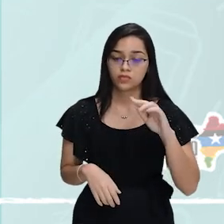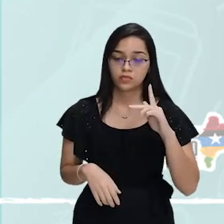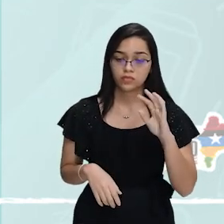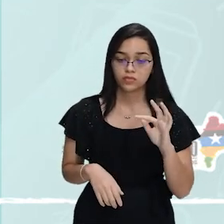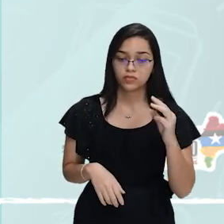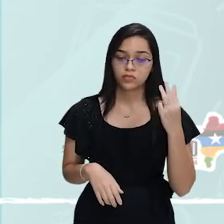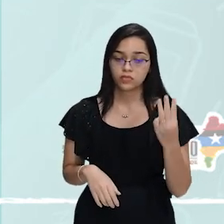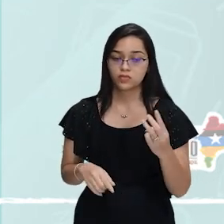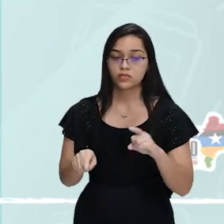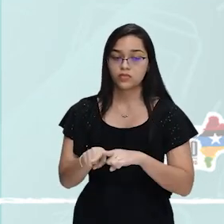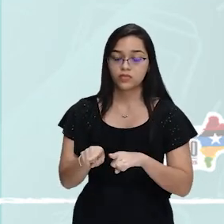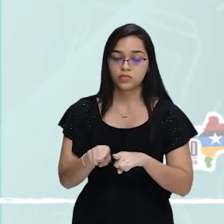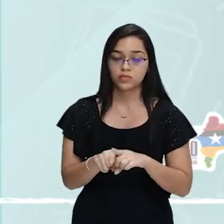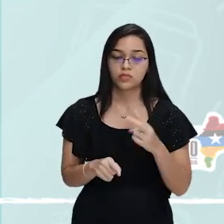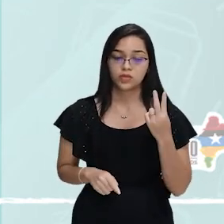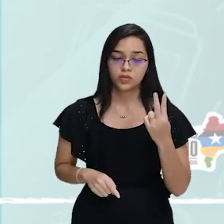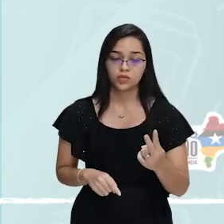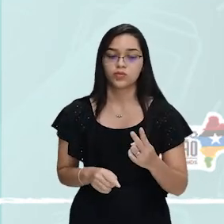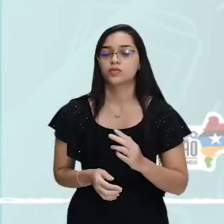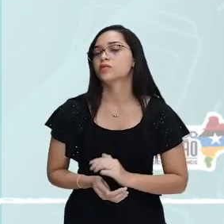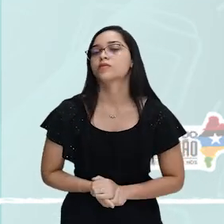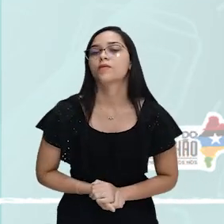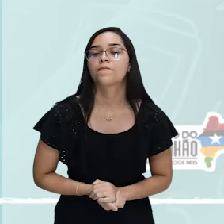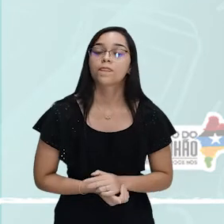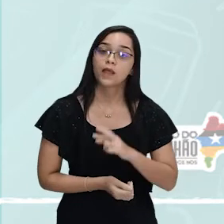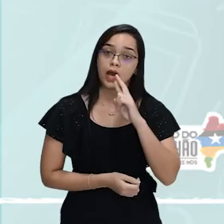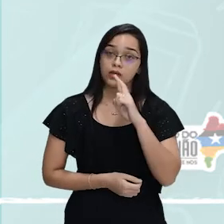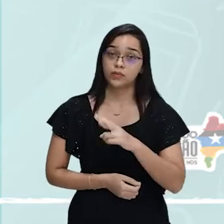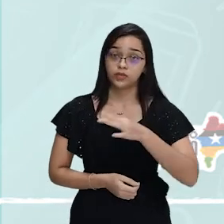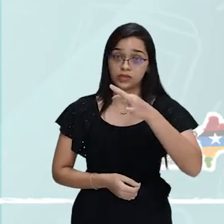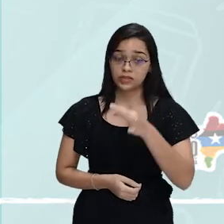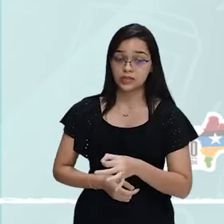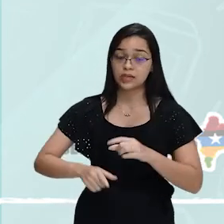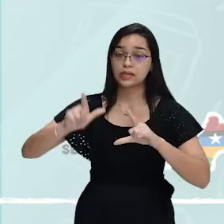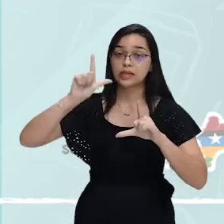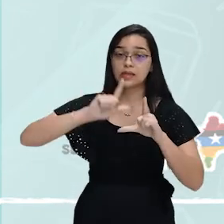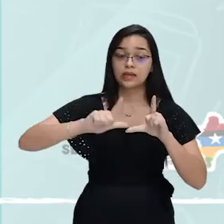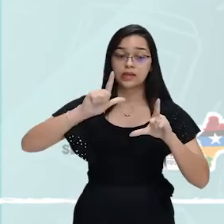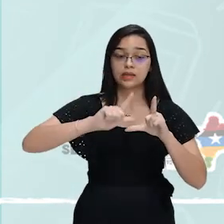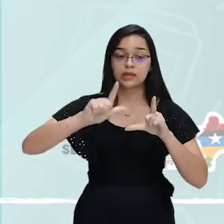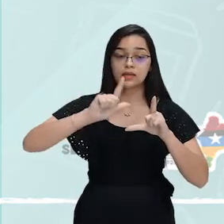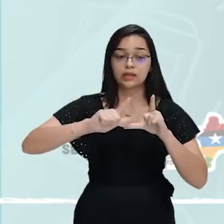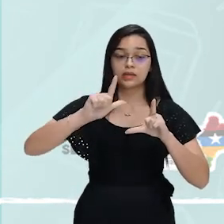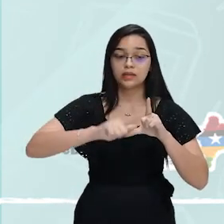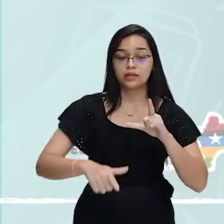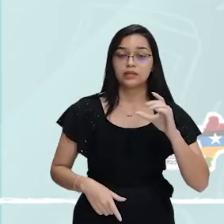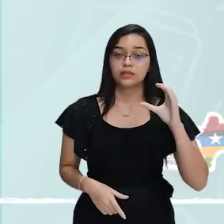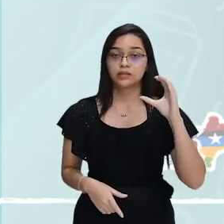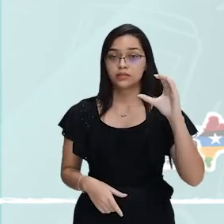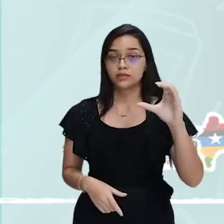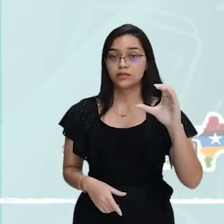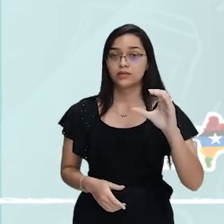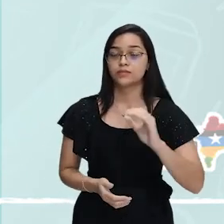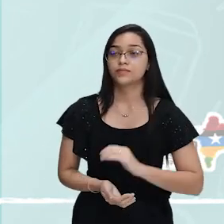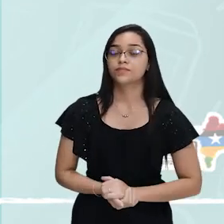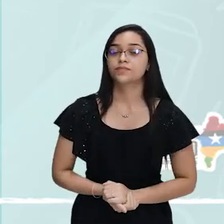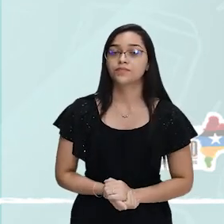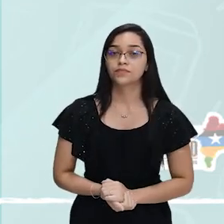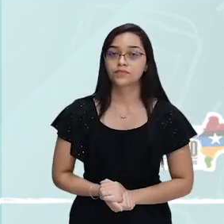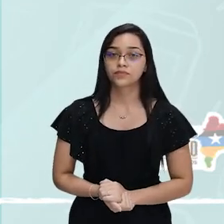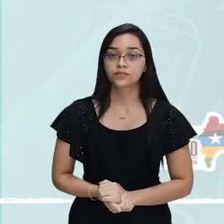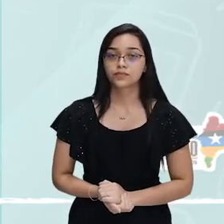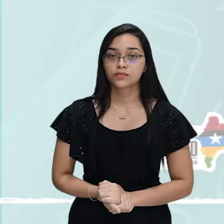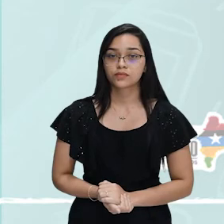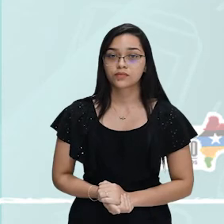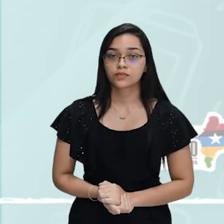2. Portanto, a luta deverá ser realizada entre o atleta 3 e o atleta 2, o mais regular